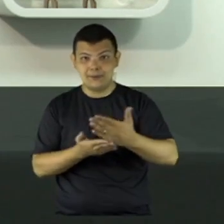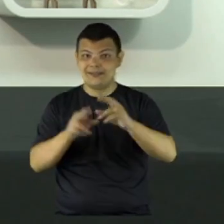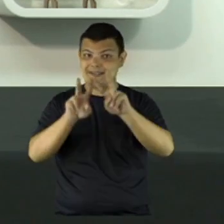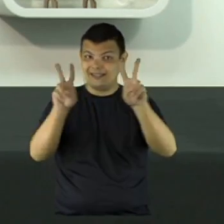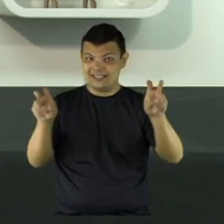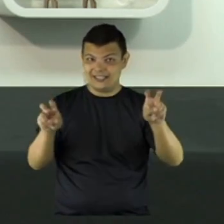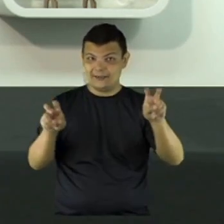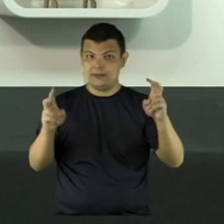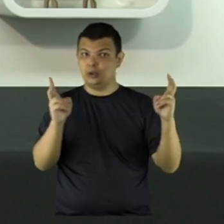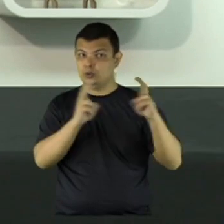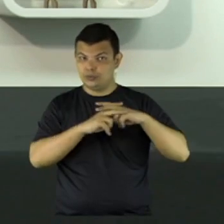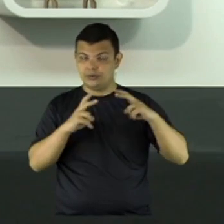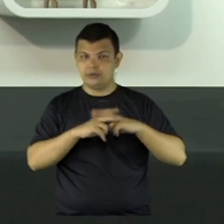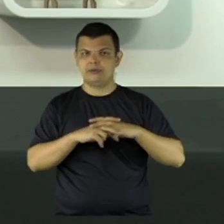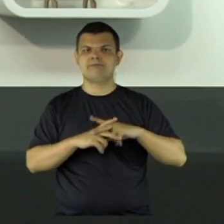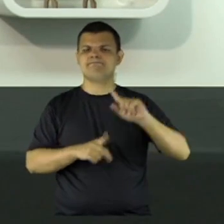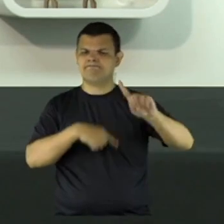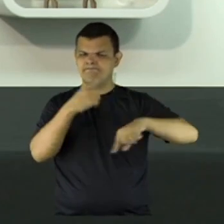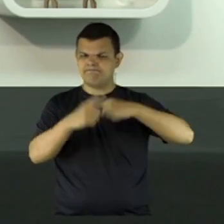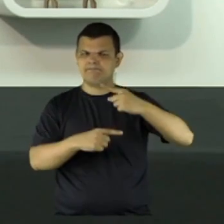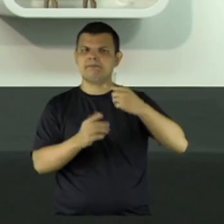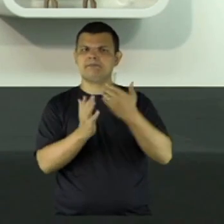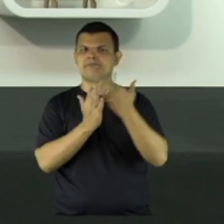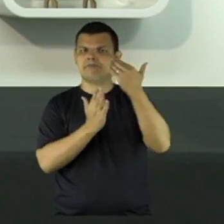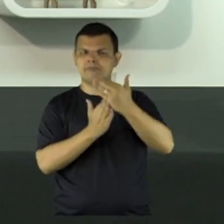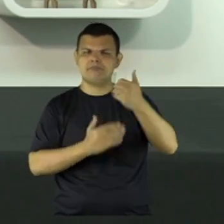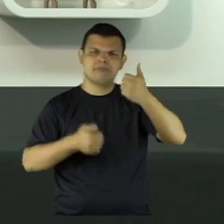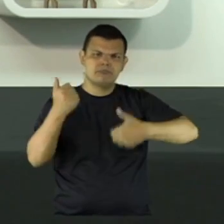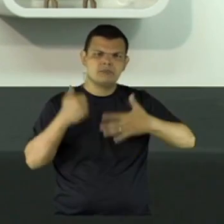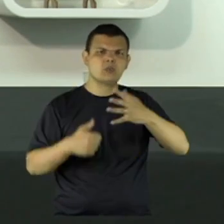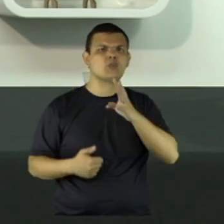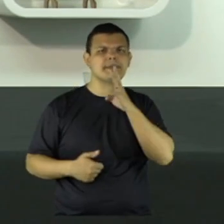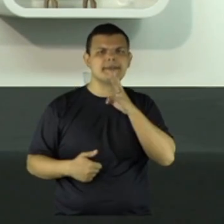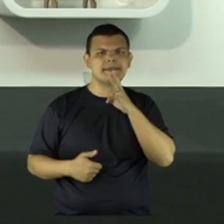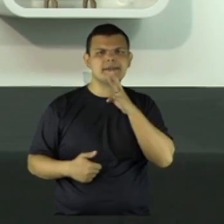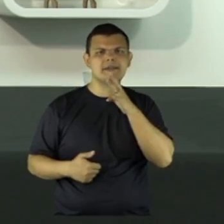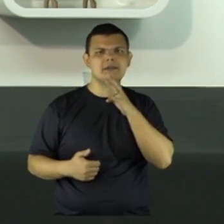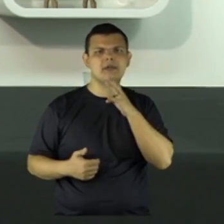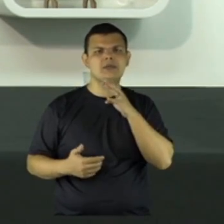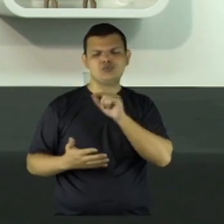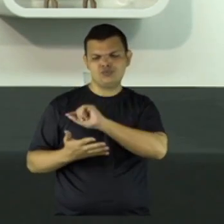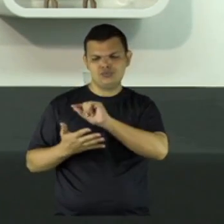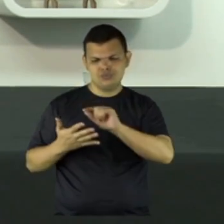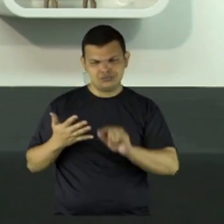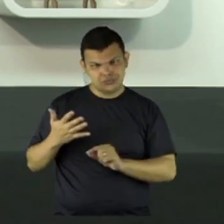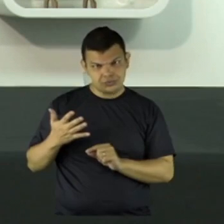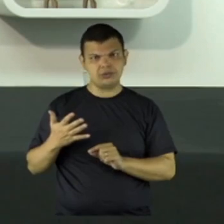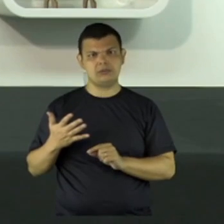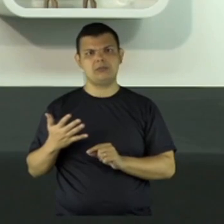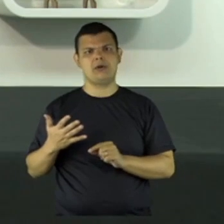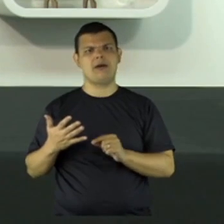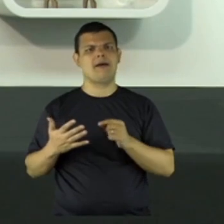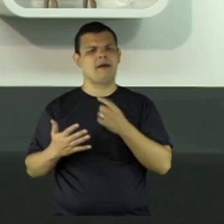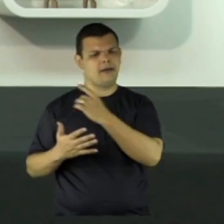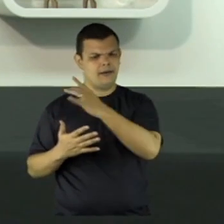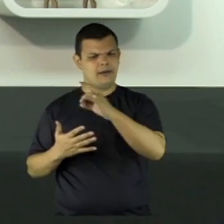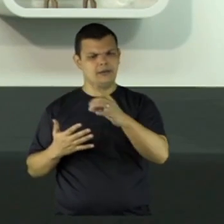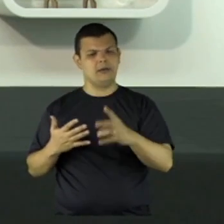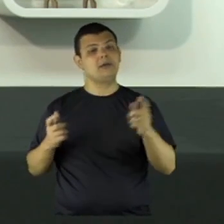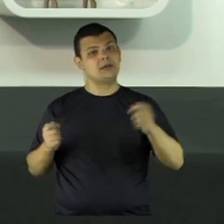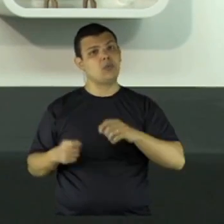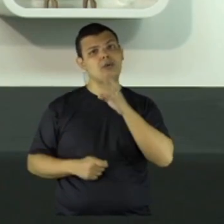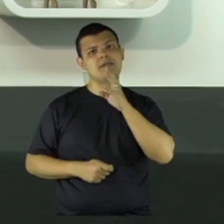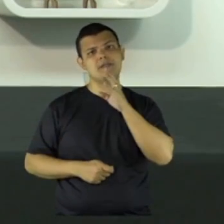sobre lutas. Nas nossas próximas aulas podemos conhecer as modalidades de lutas de uma por uma, e aí a gente vai